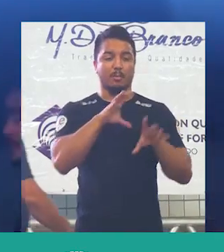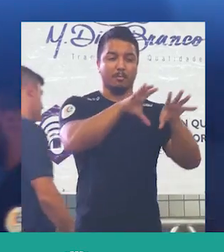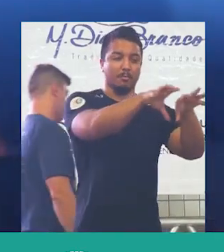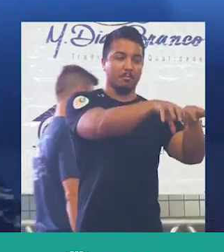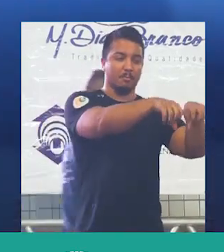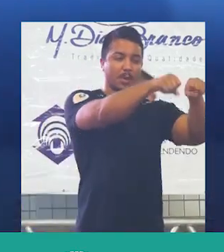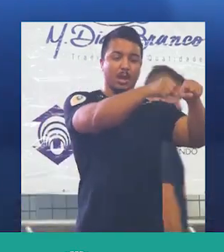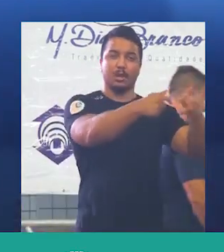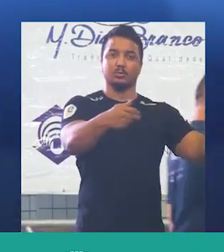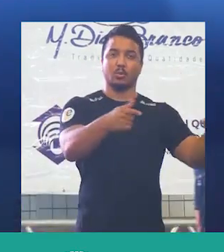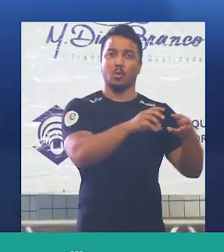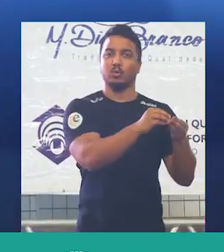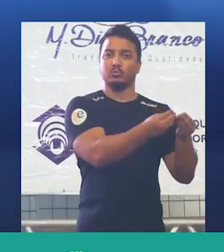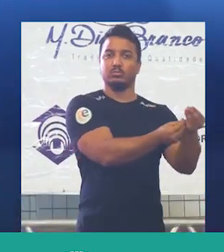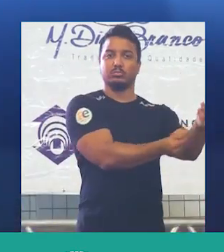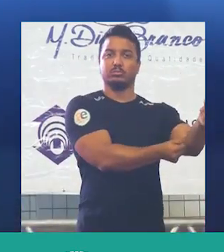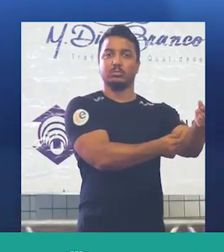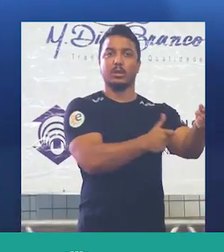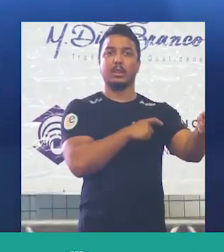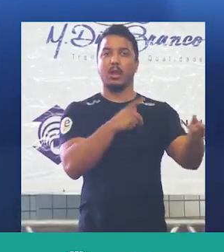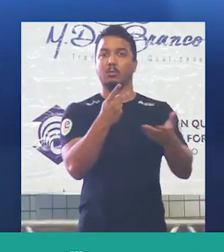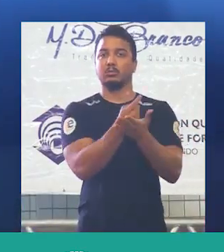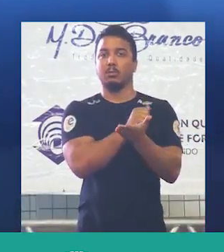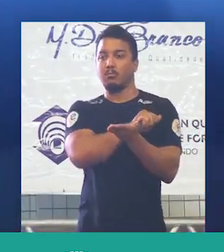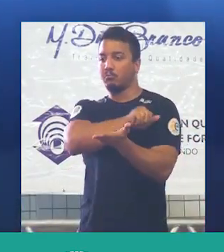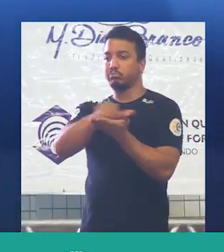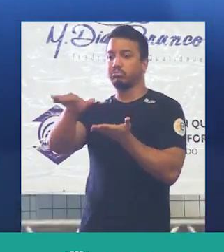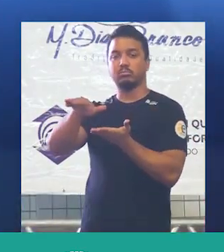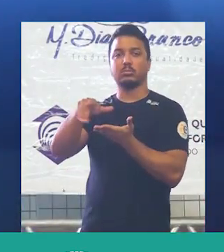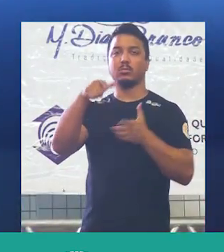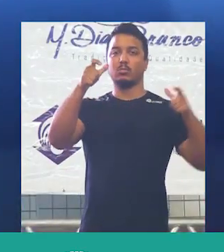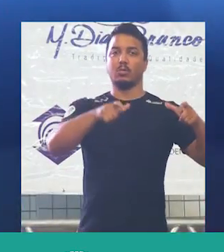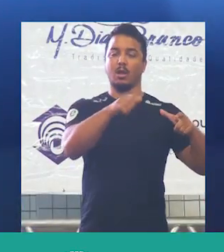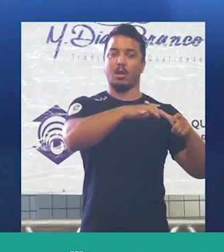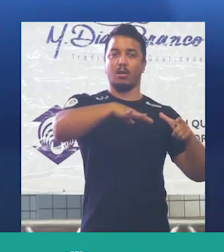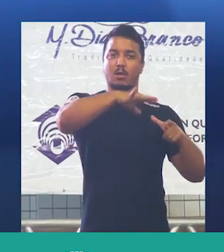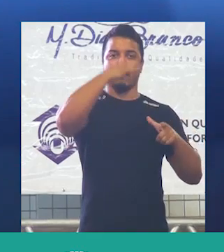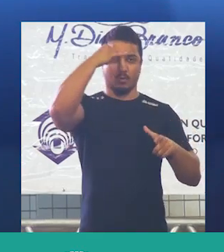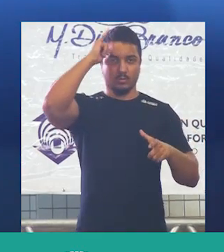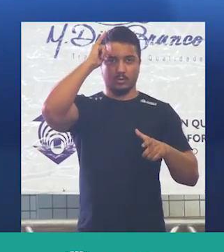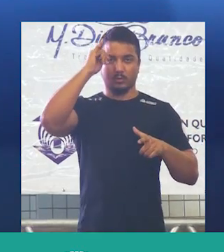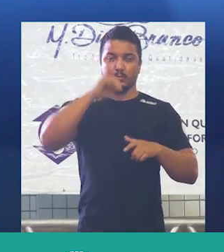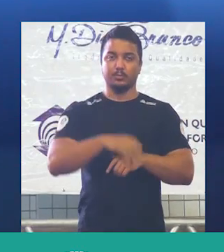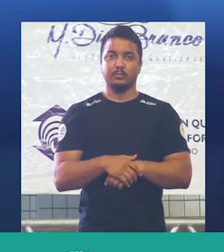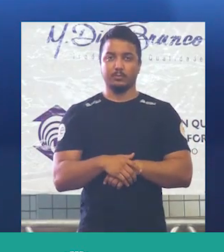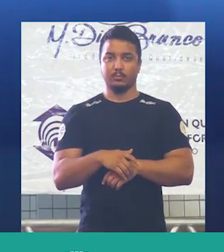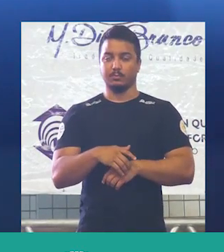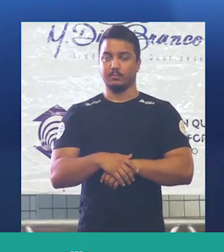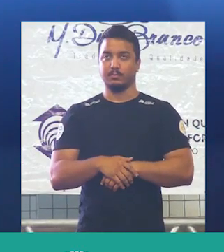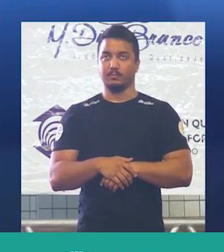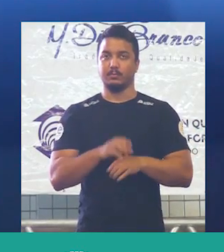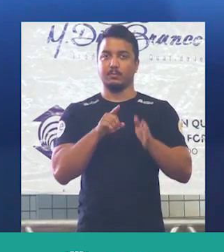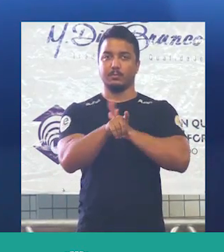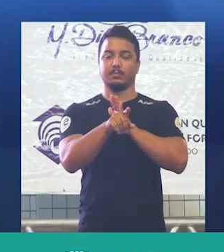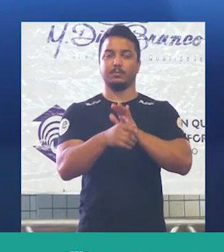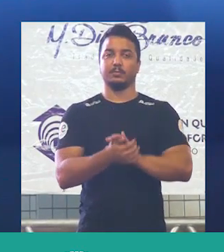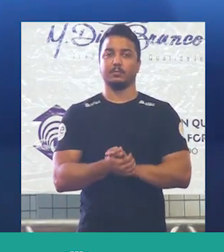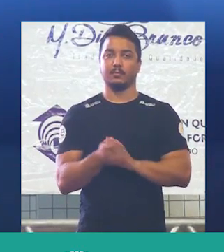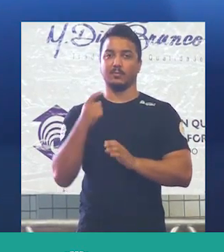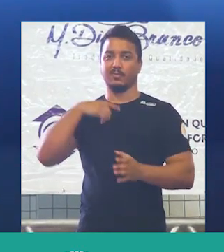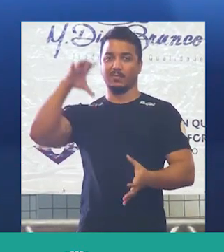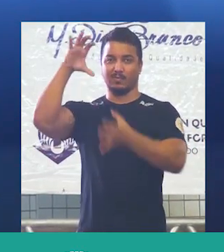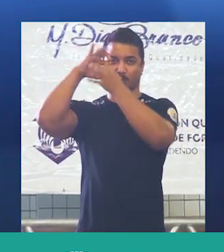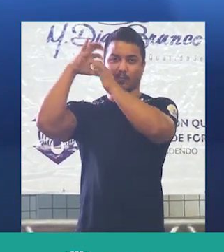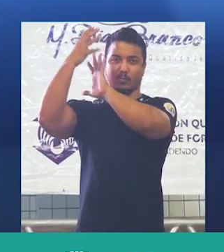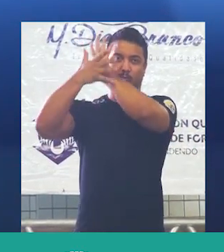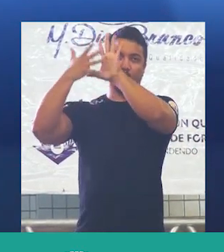dos cereais, viam-se expulsos da fazenda. De acordo com a leitura acima e seus